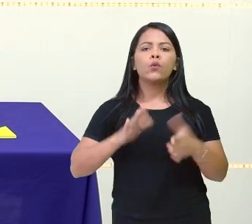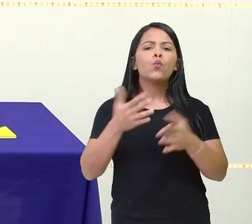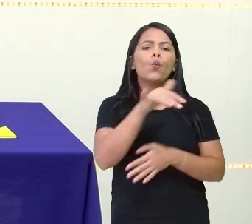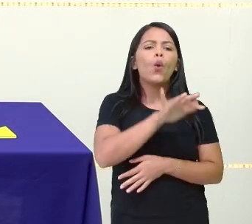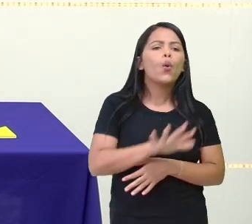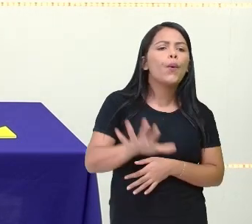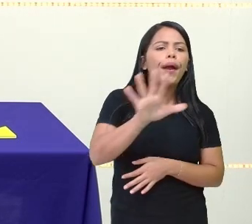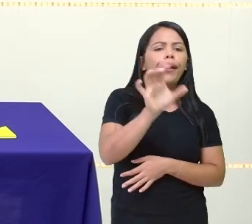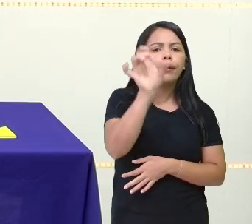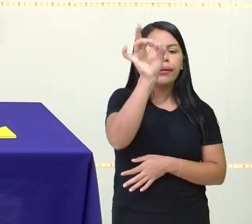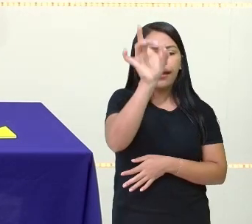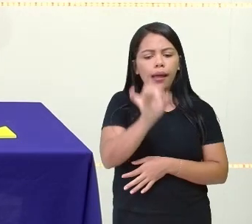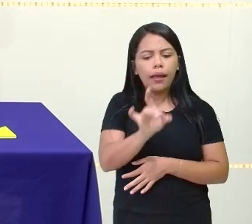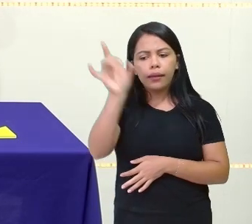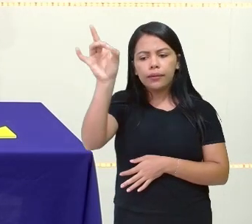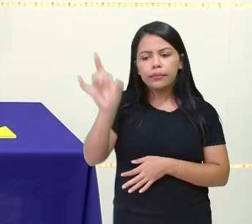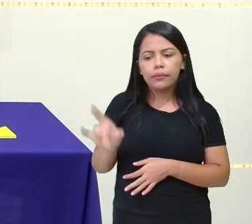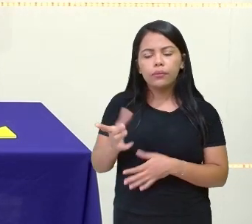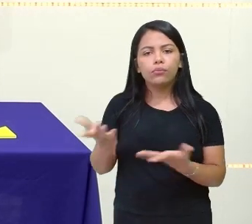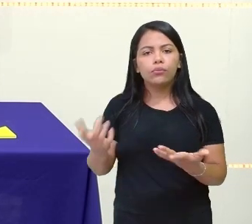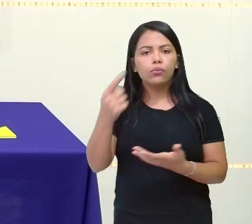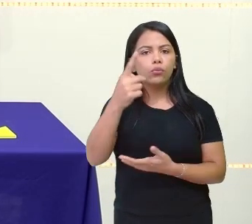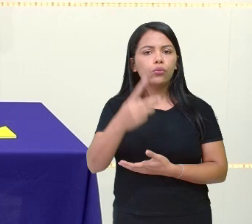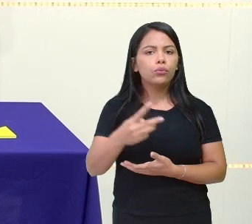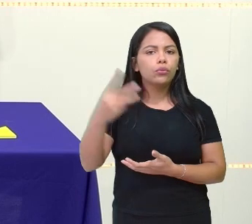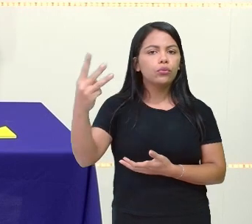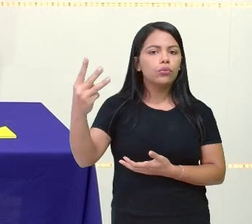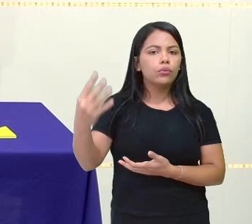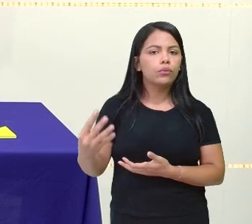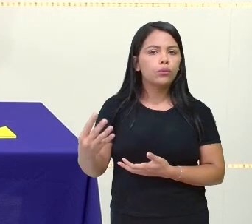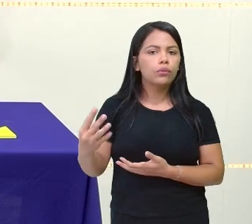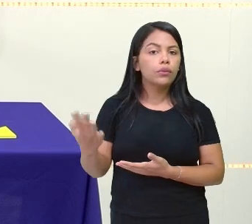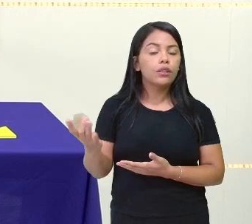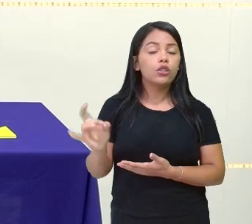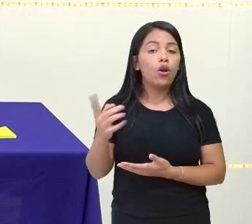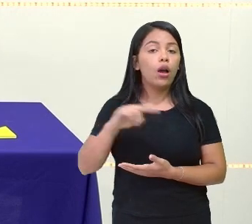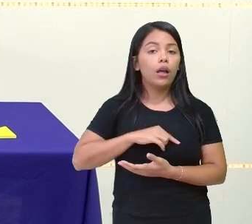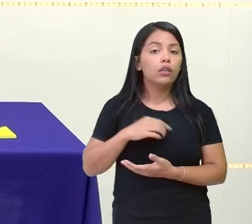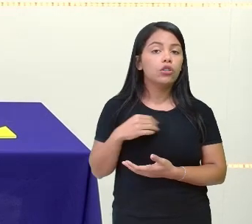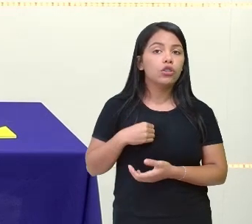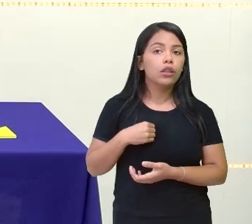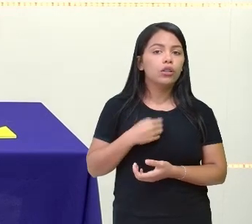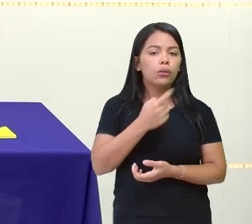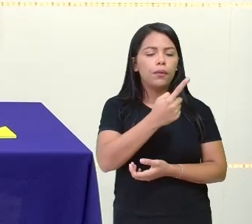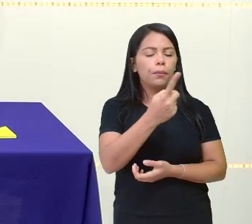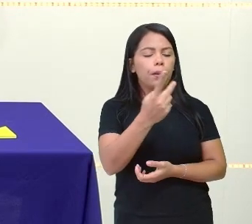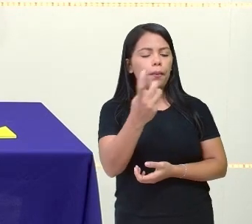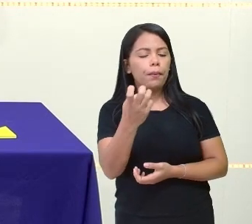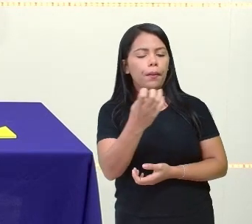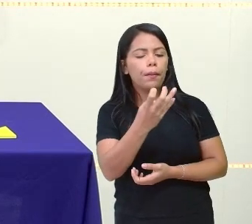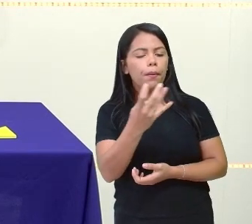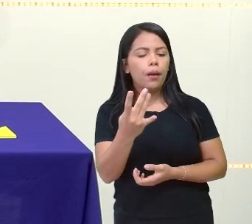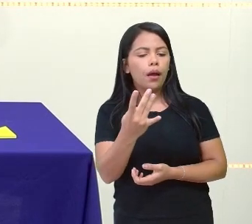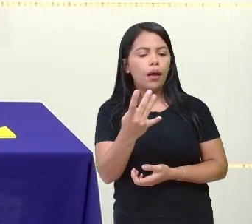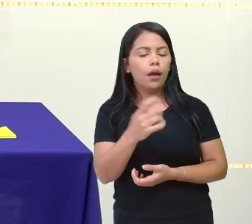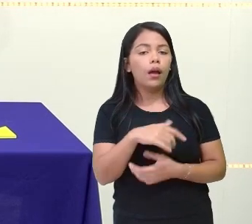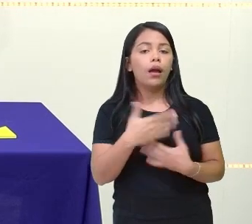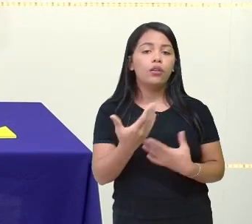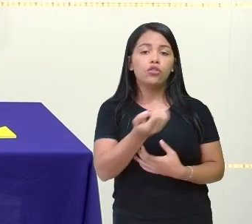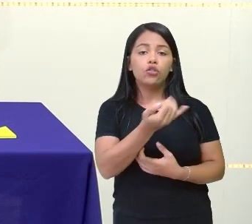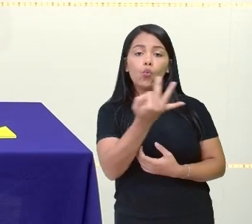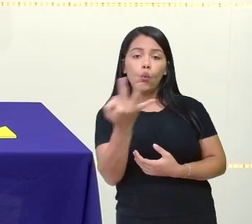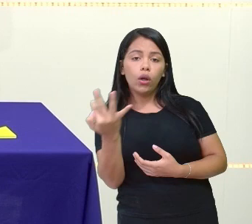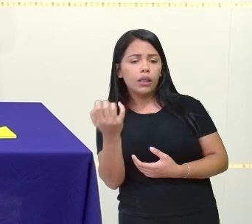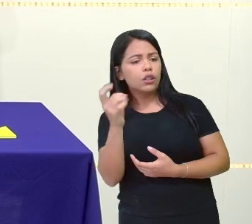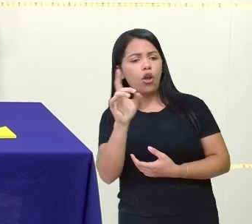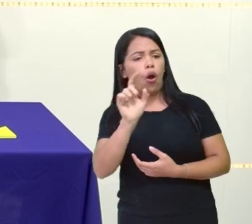uma dessas figuras? Basta a gente fazer o quê? Contar todos os quadrinhos que a gente vai ter a